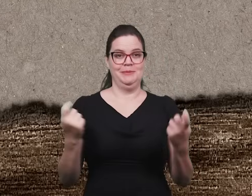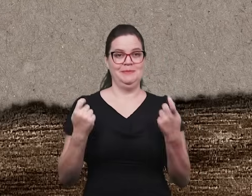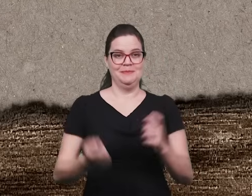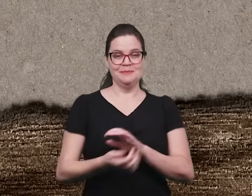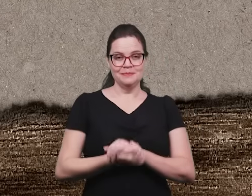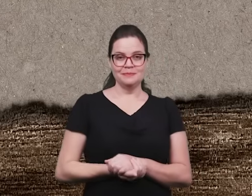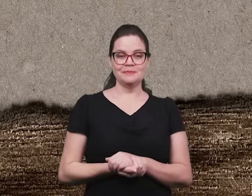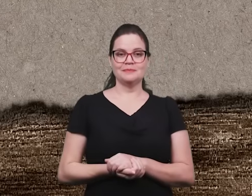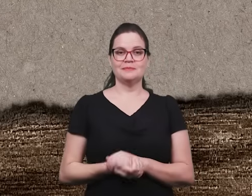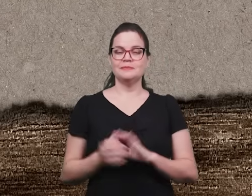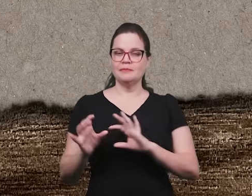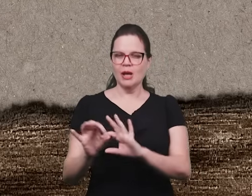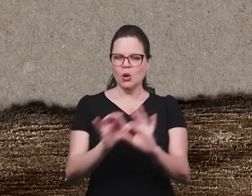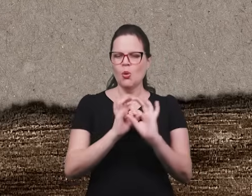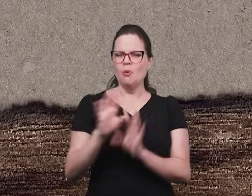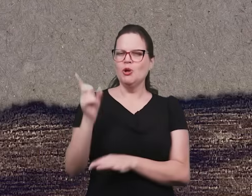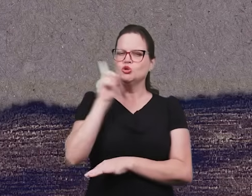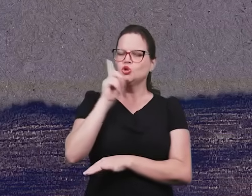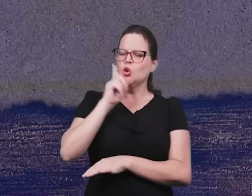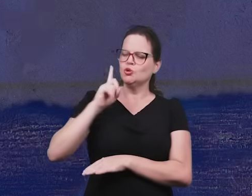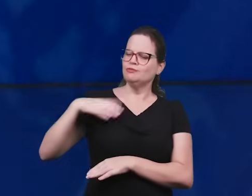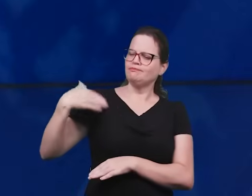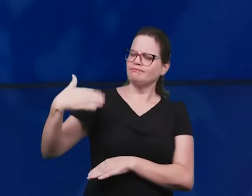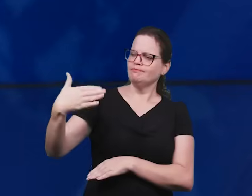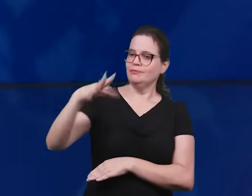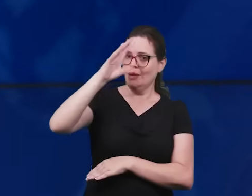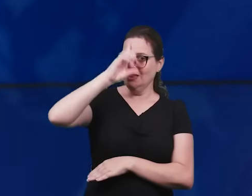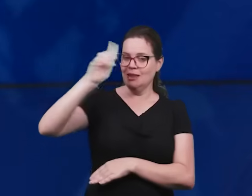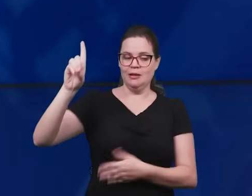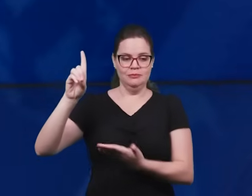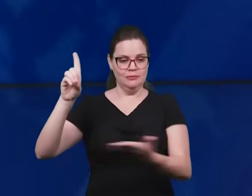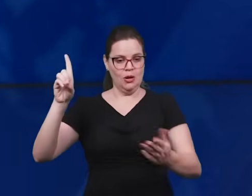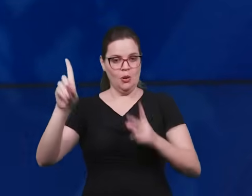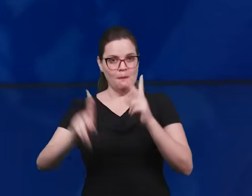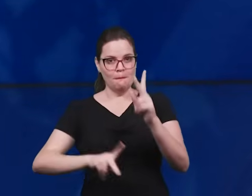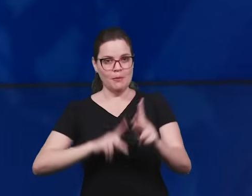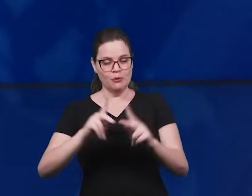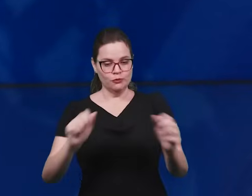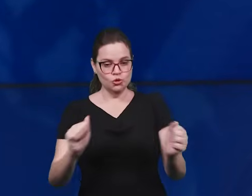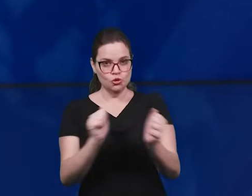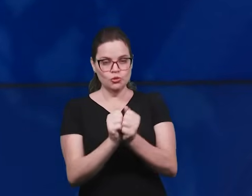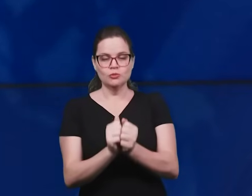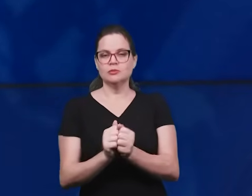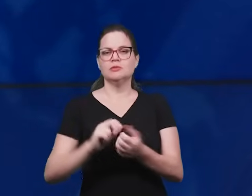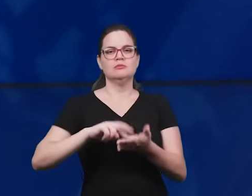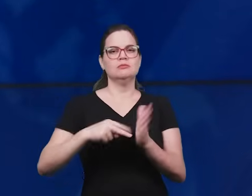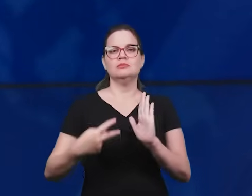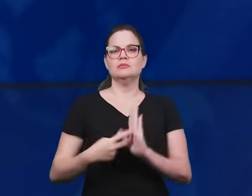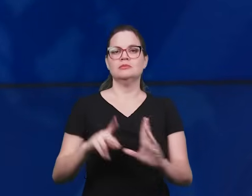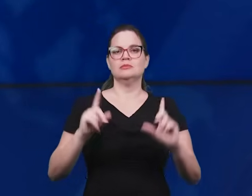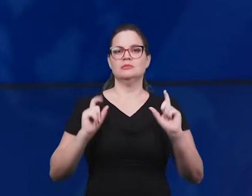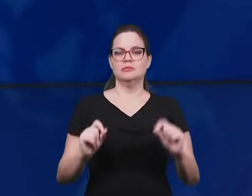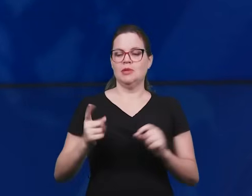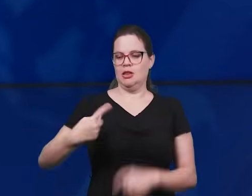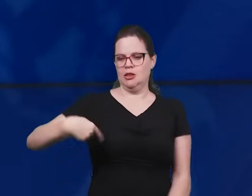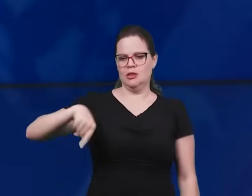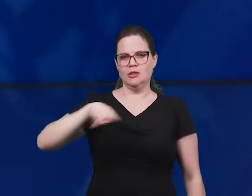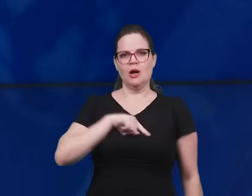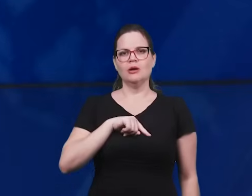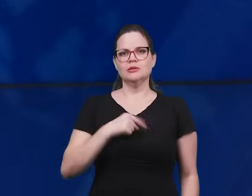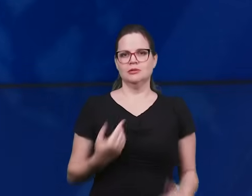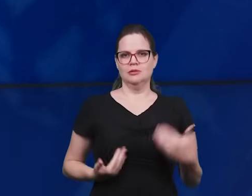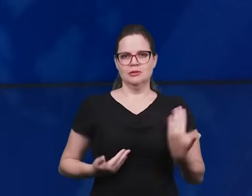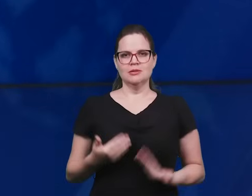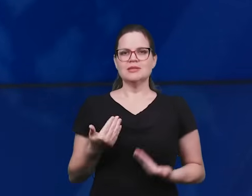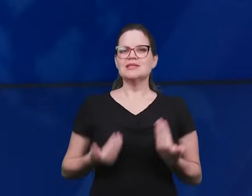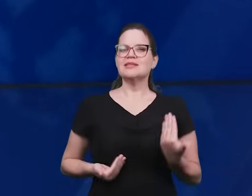comunhão diária entre Deus e o seu povo na caminhada pelo deserto aponta perfeitamente para a comunhão que Ele